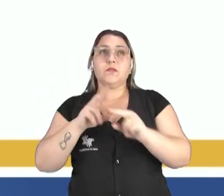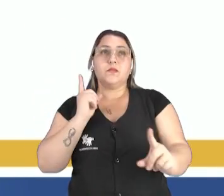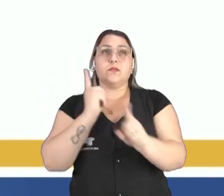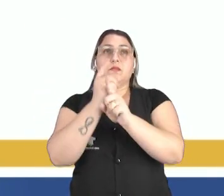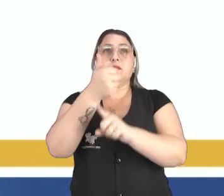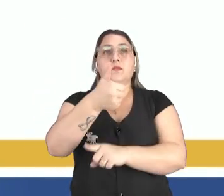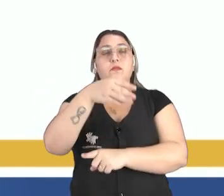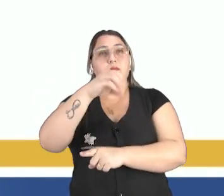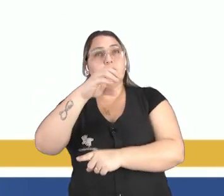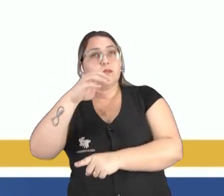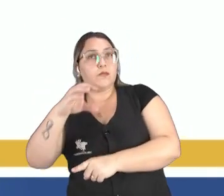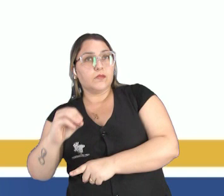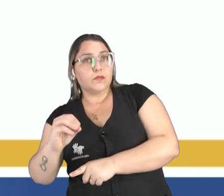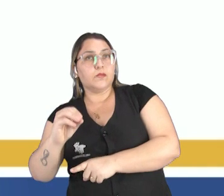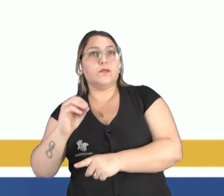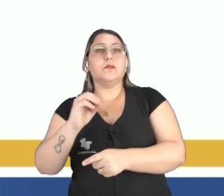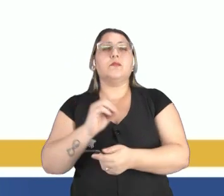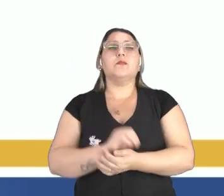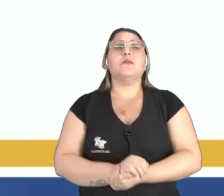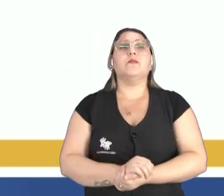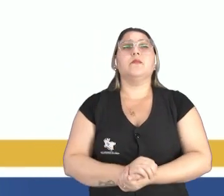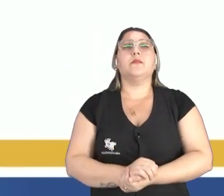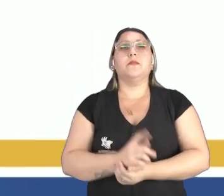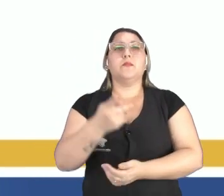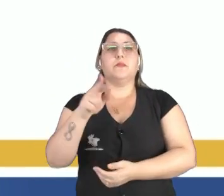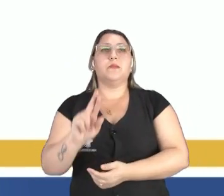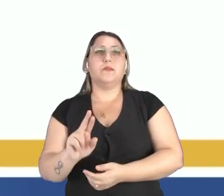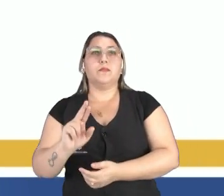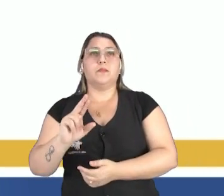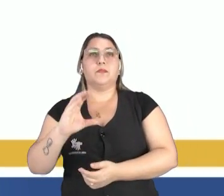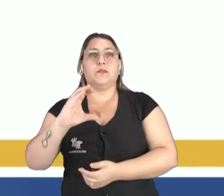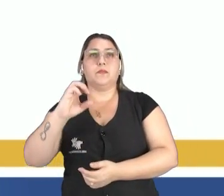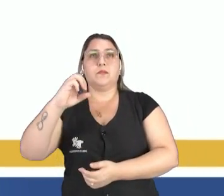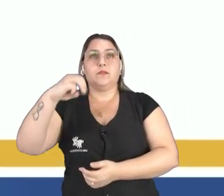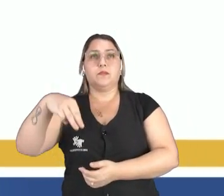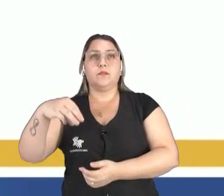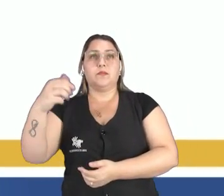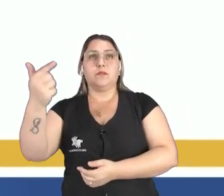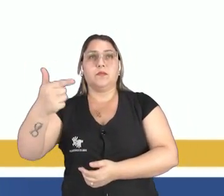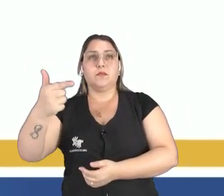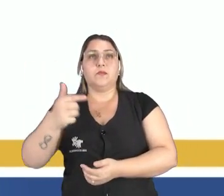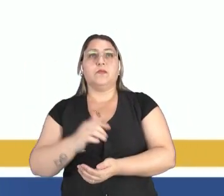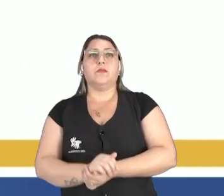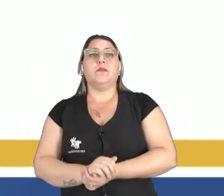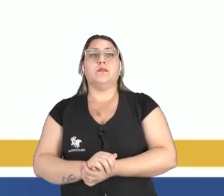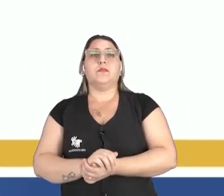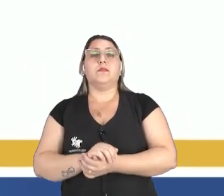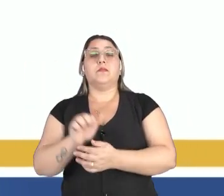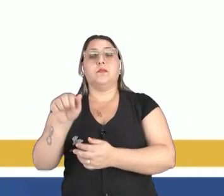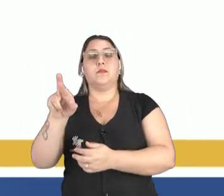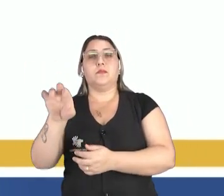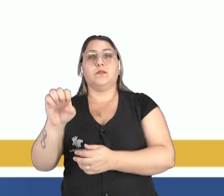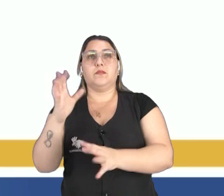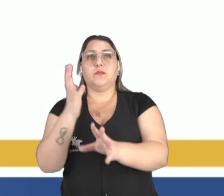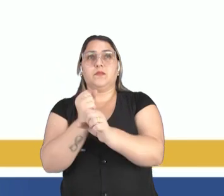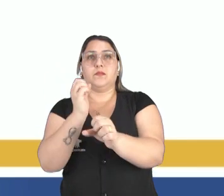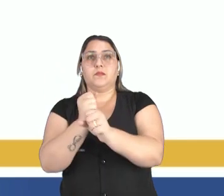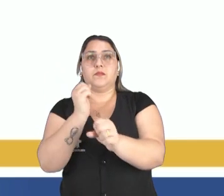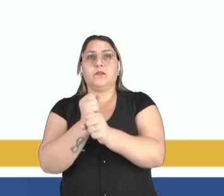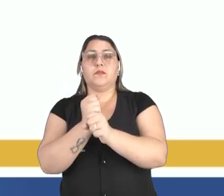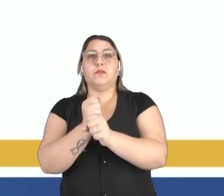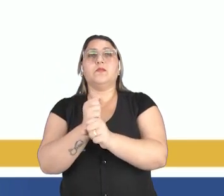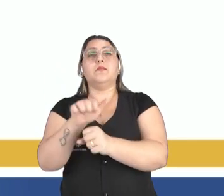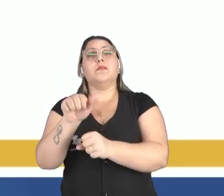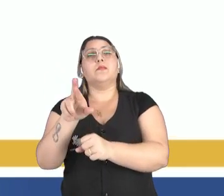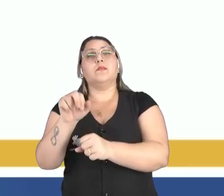encontrar como área lateral 100π centímetros quadrados, tá? Área total. A área total corresponde à